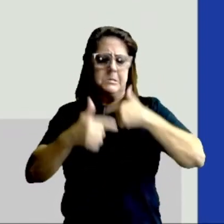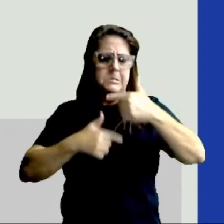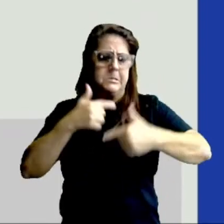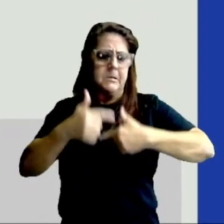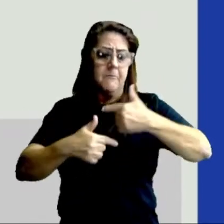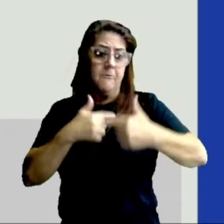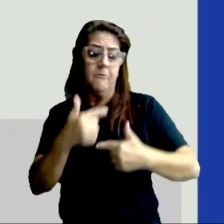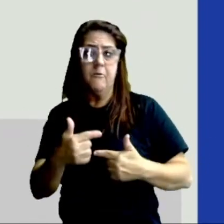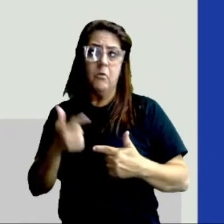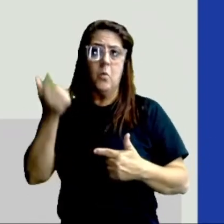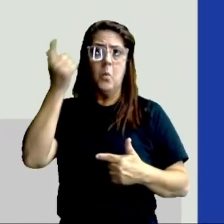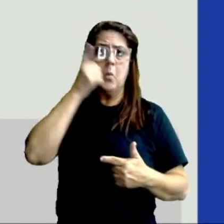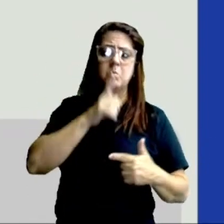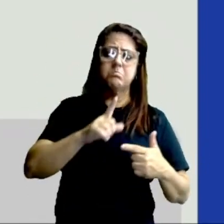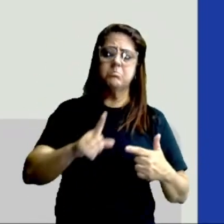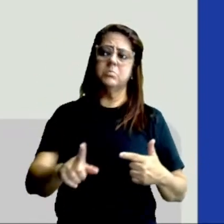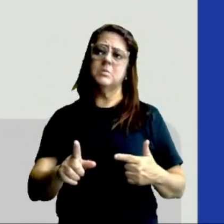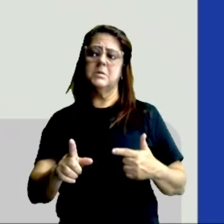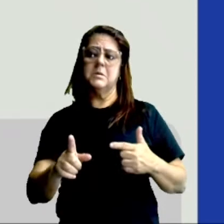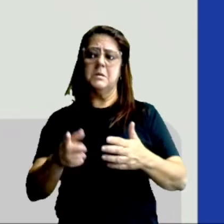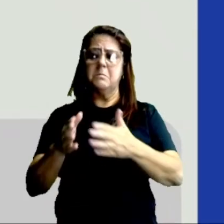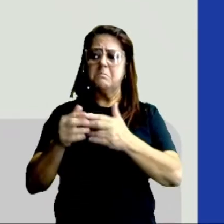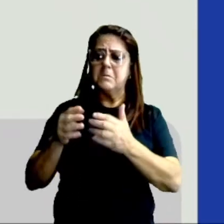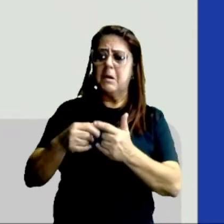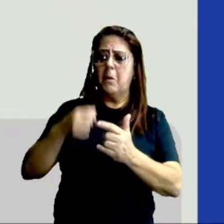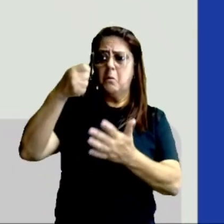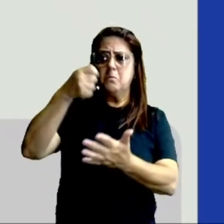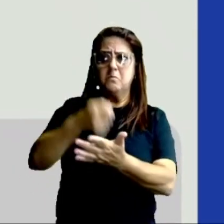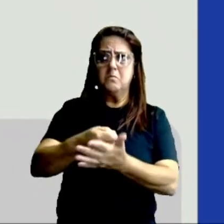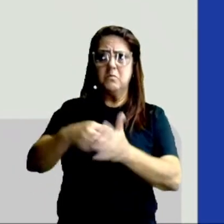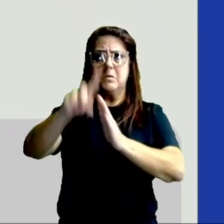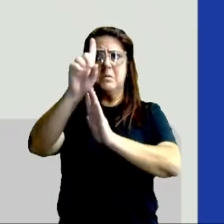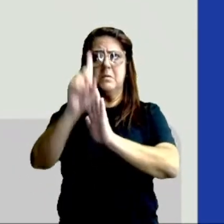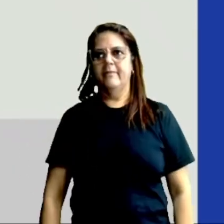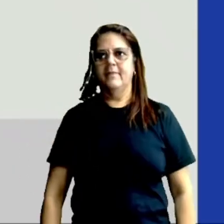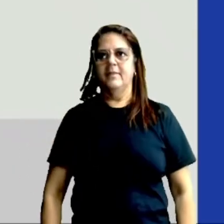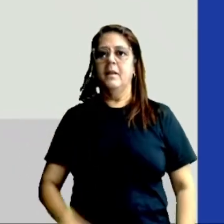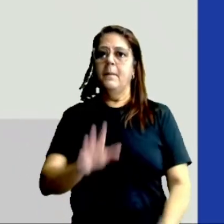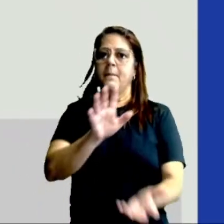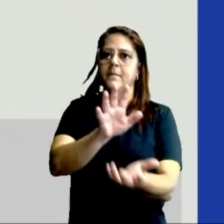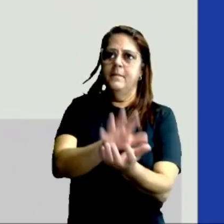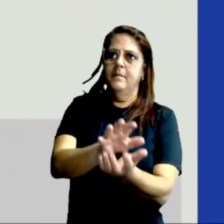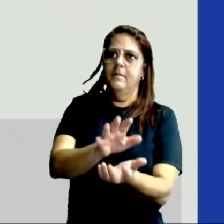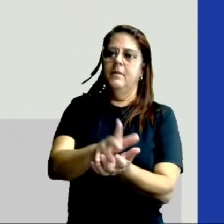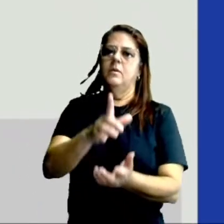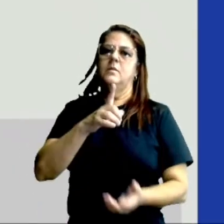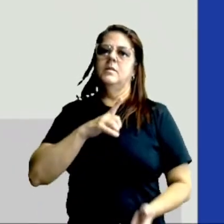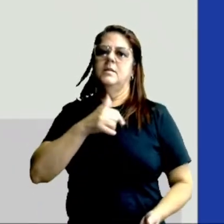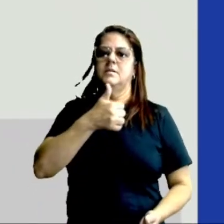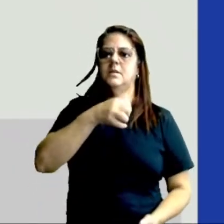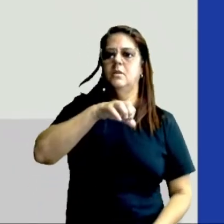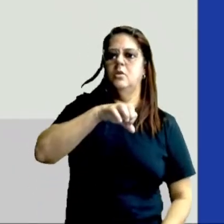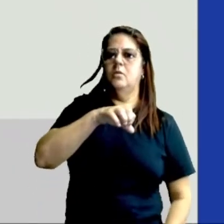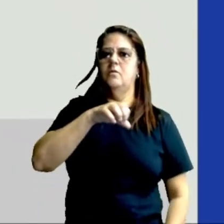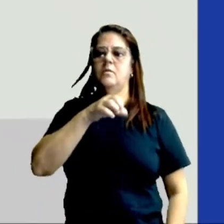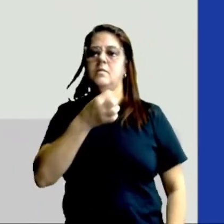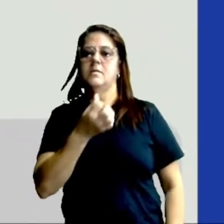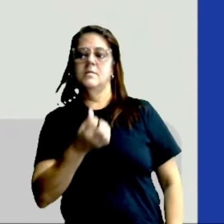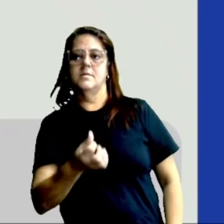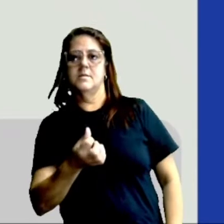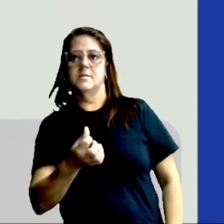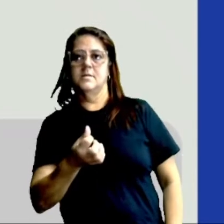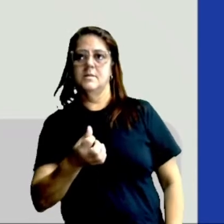continuam reivindicando a posse e o direito as suas terras Pernambuco tem 196